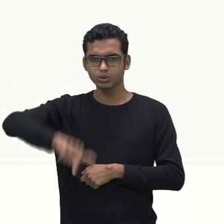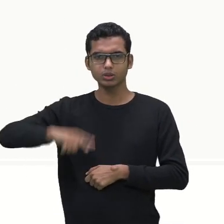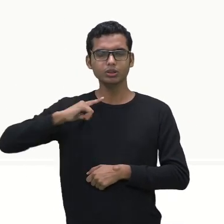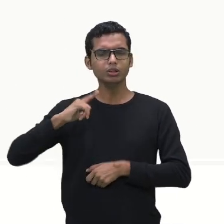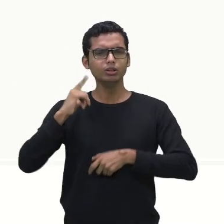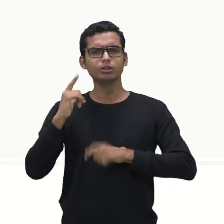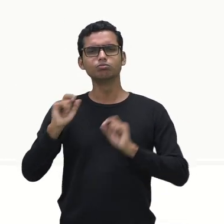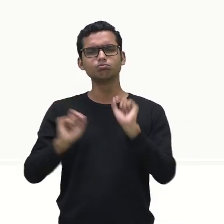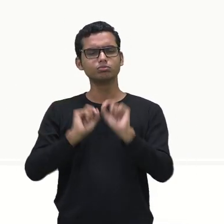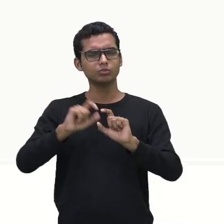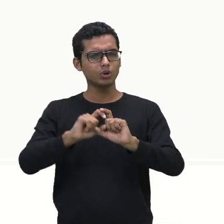expressão que calcula